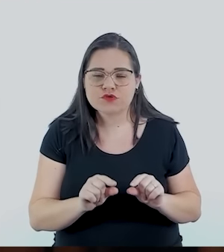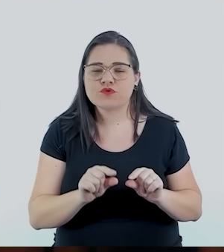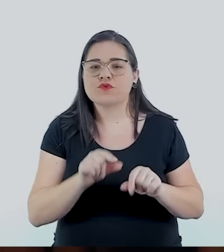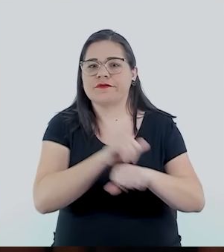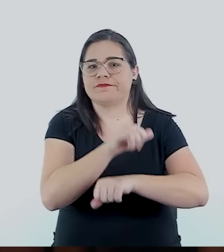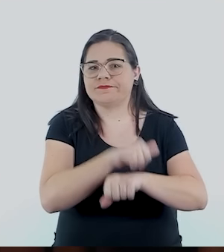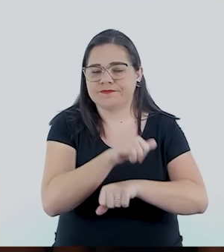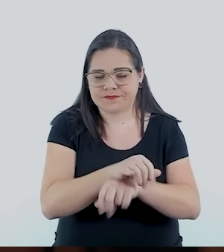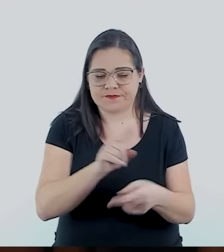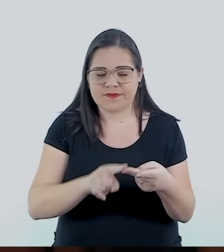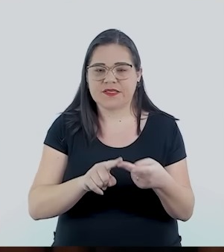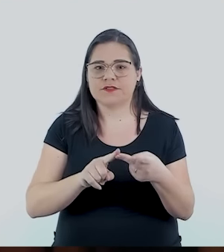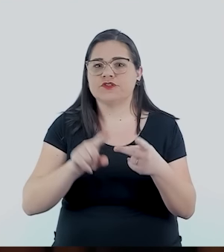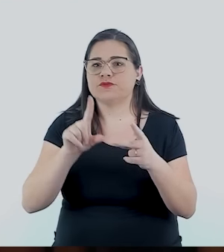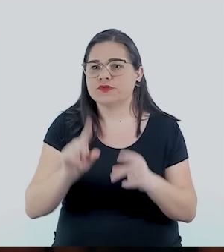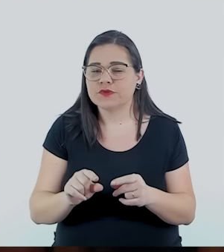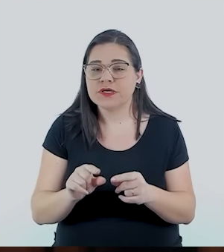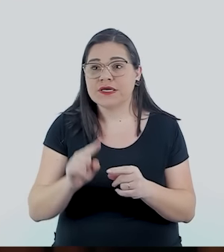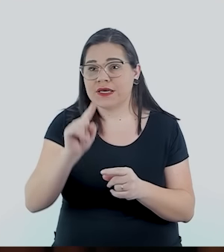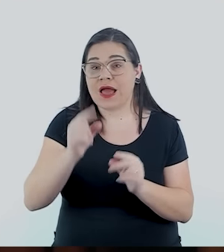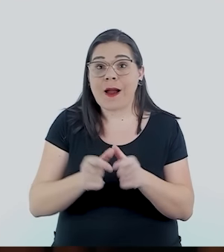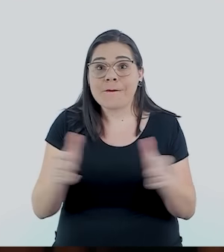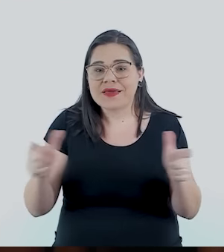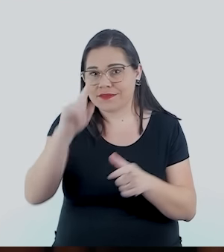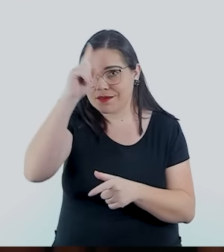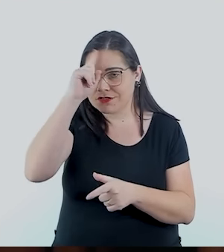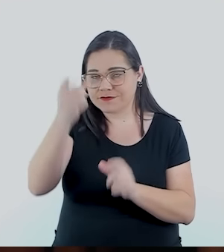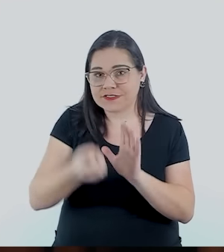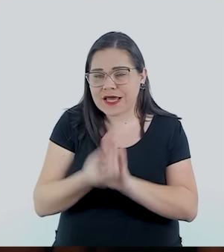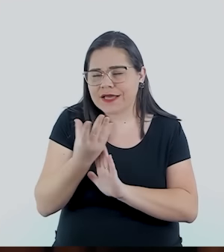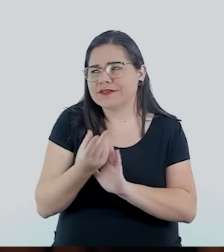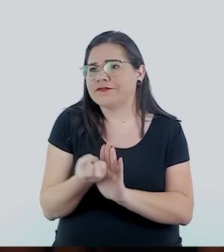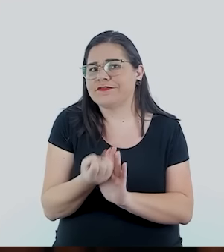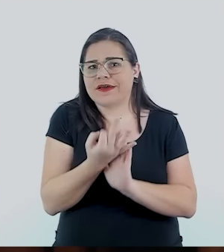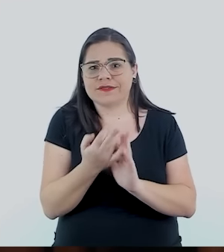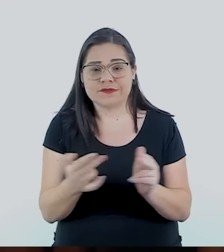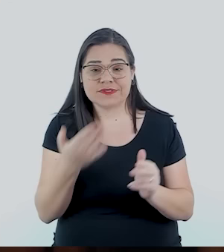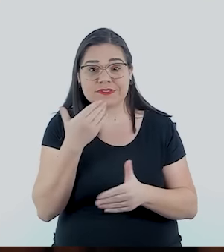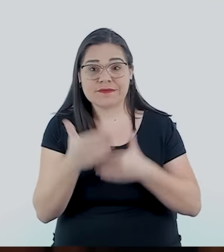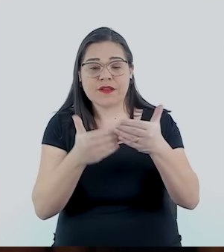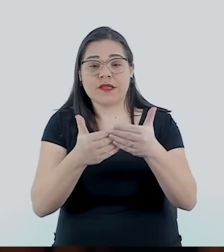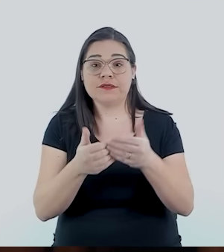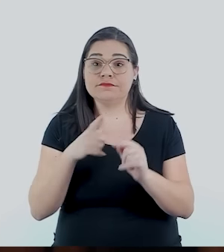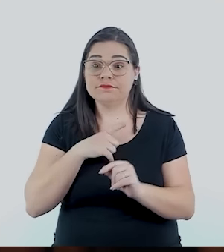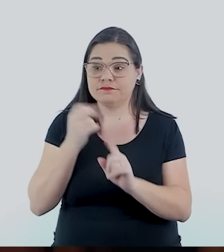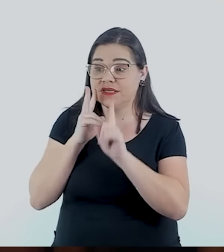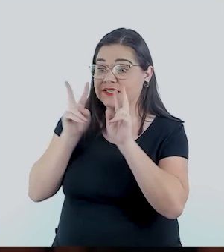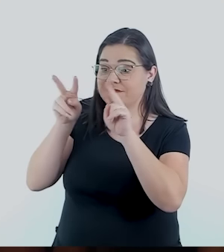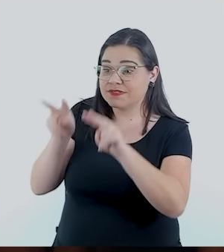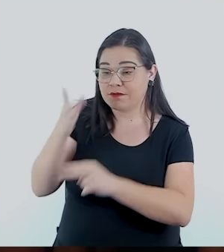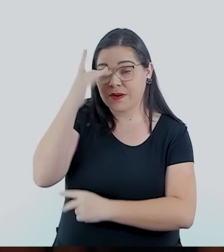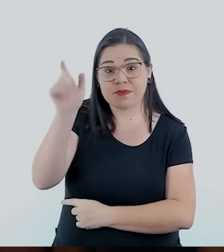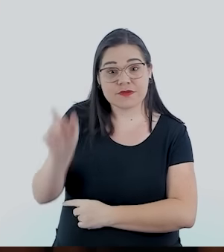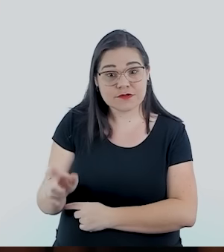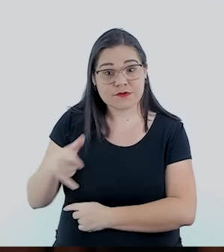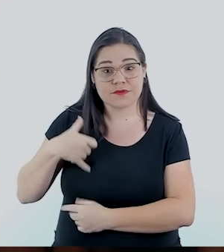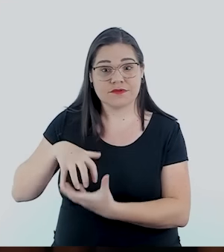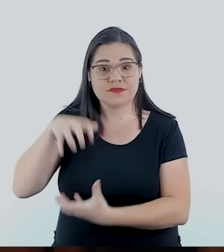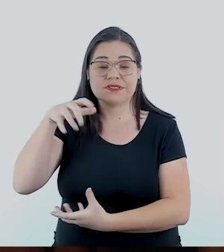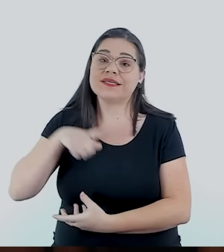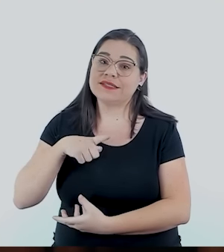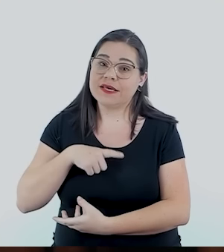clima criatividade Entre várias outras coisas e vai ter esse olhar para esse consumidor também que tem o poder aquisitivo mais